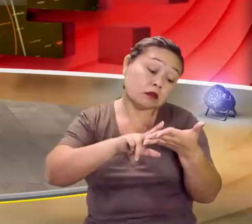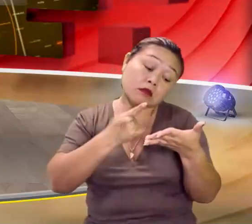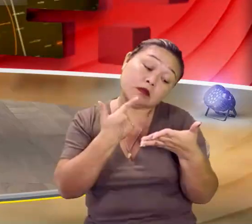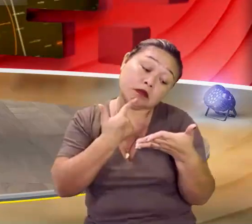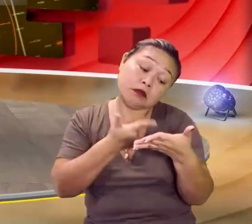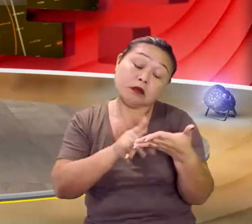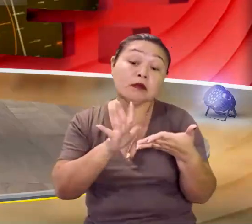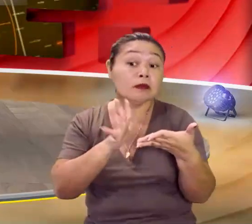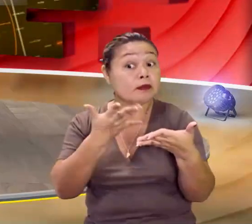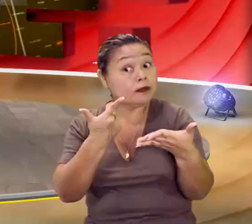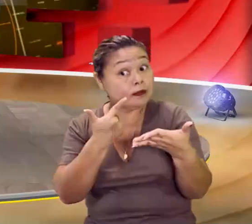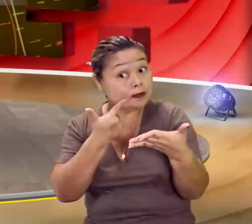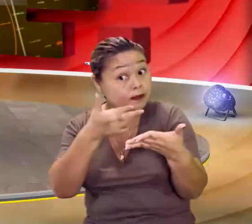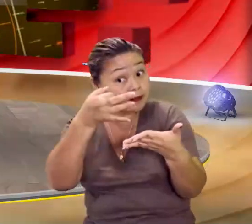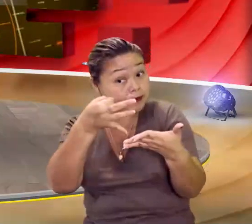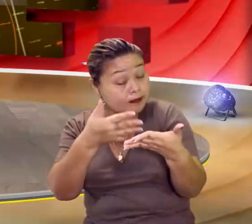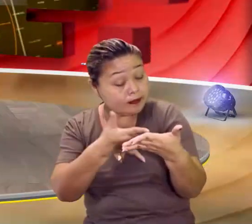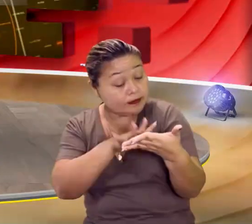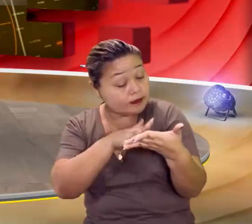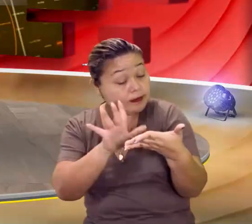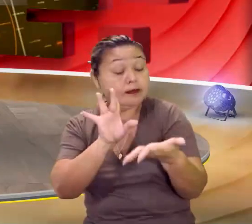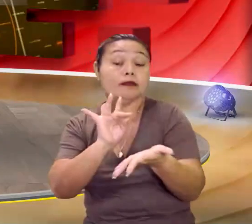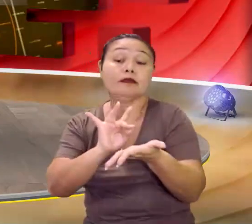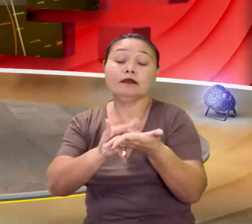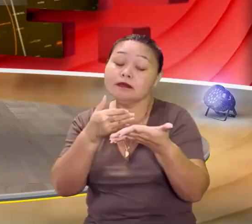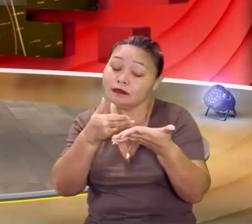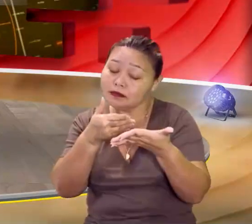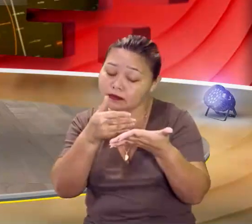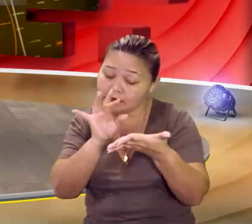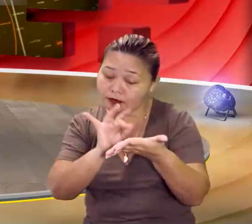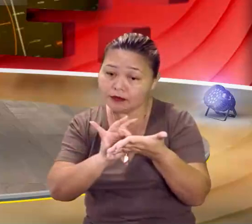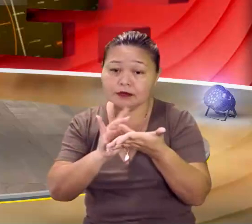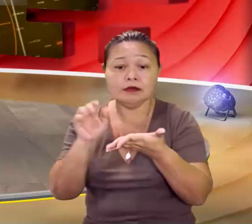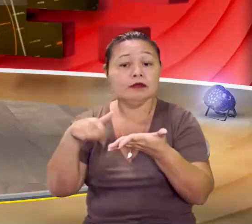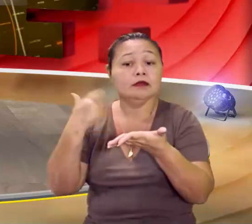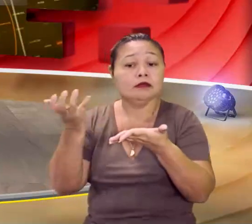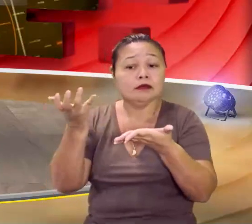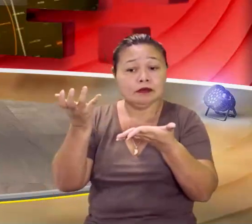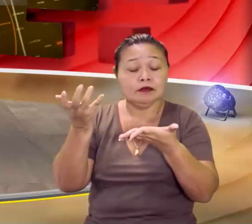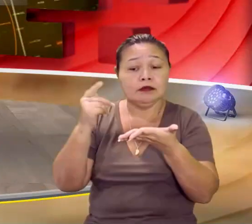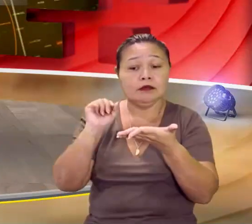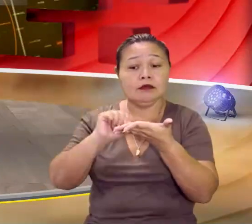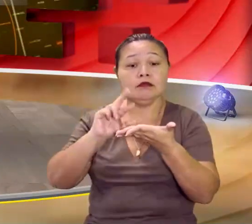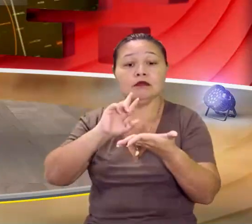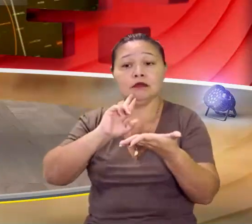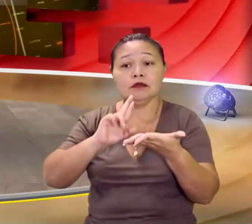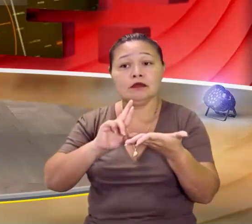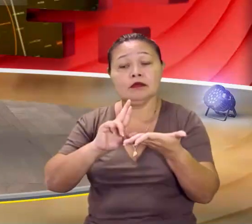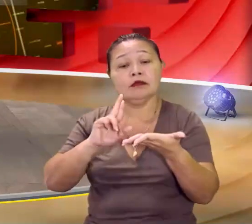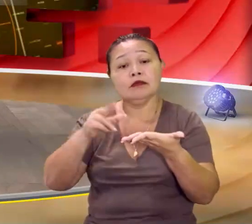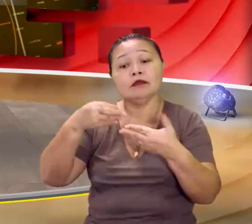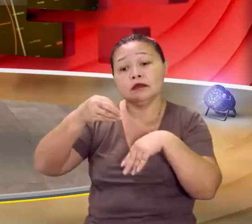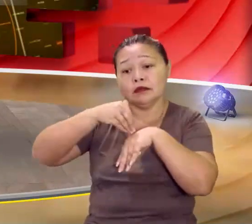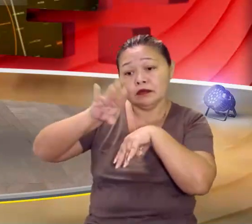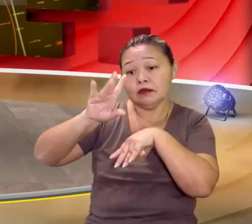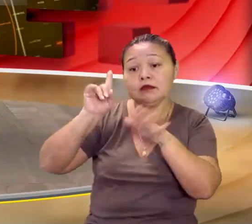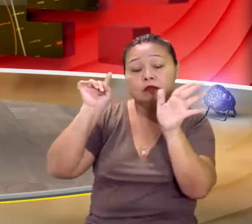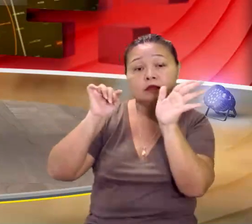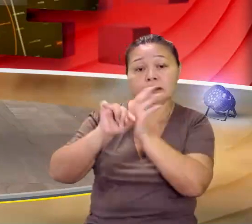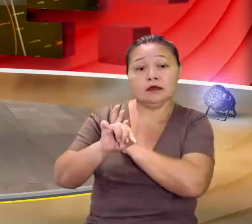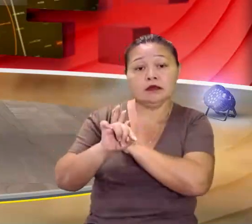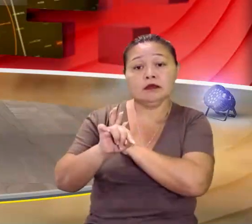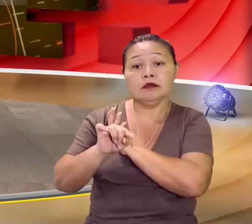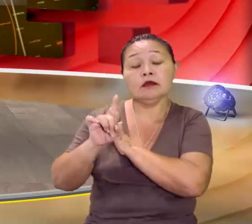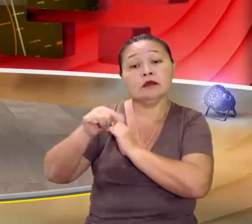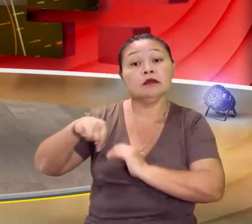mais plausível, né, uma resposta mais verdadeira do que a gente está querendo dar de contribuição naquelas perguntas, isso.